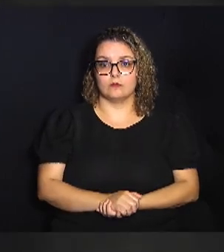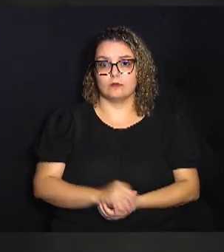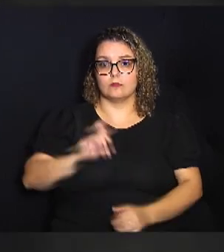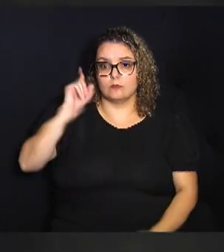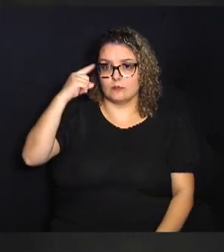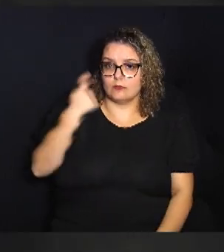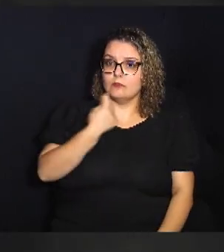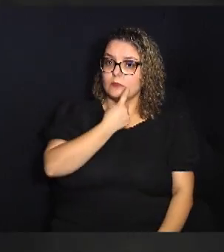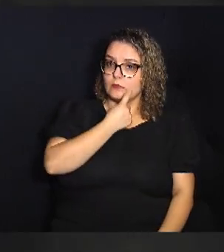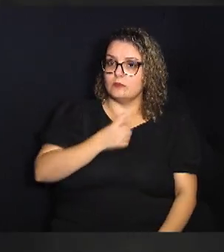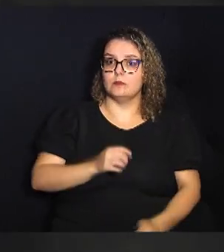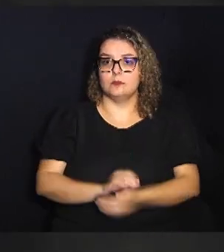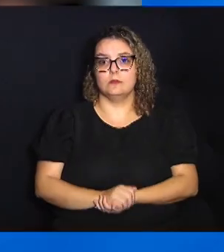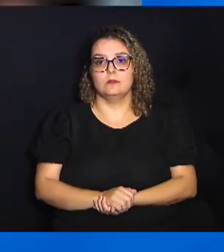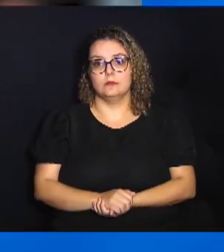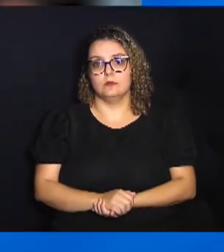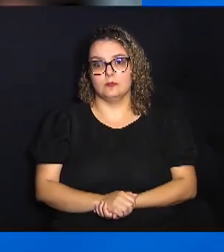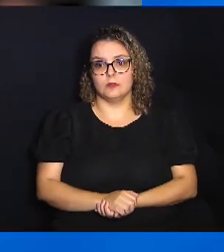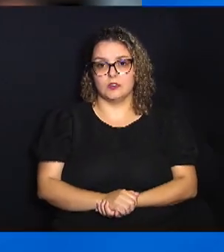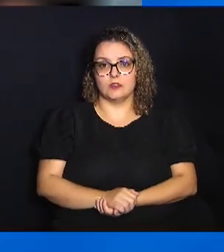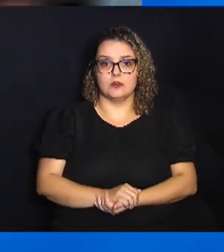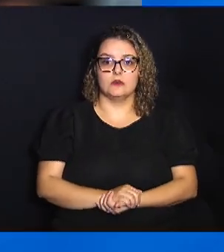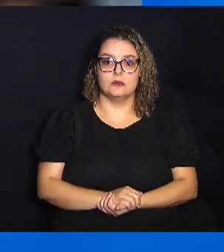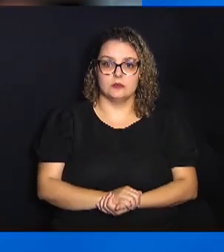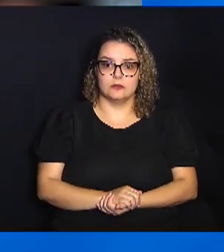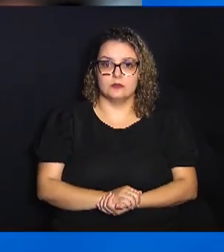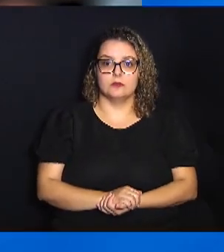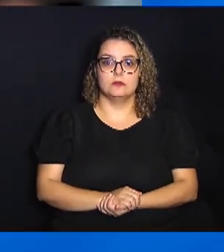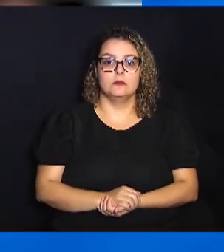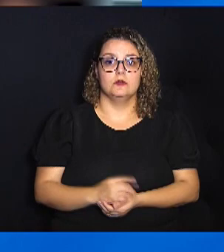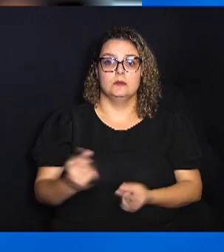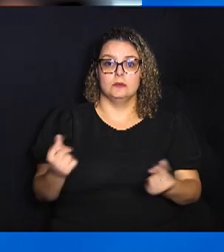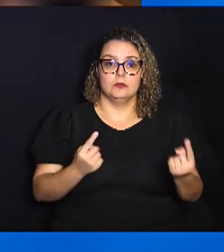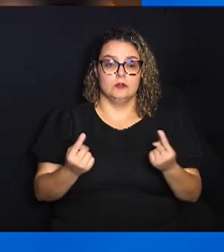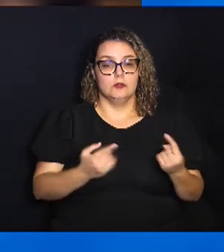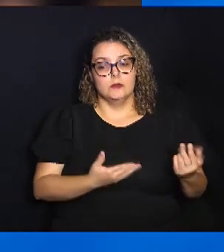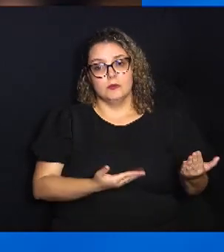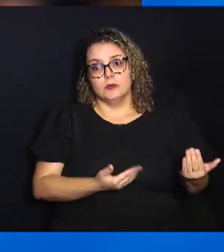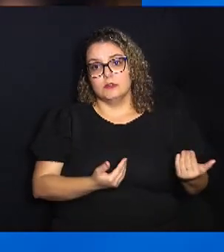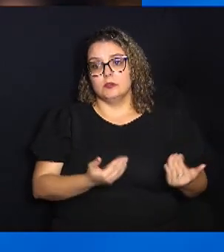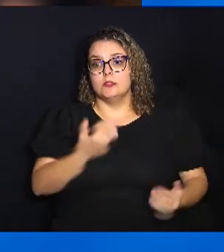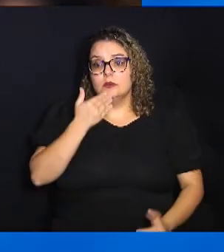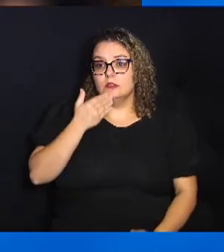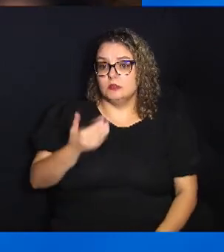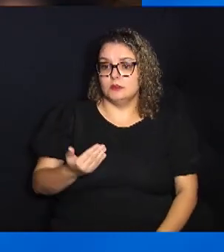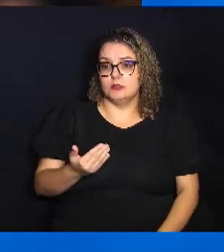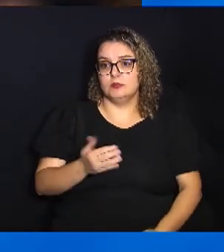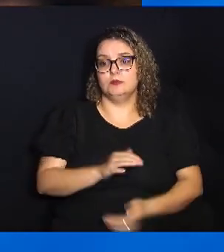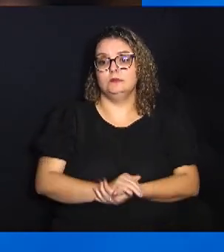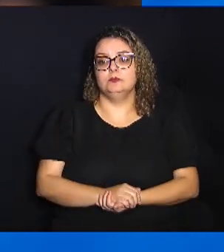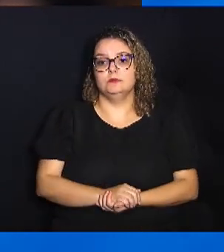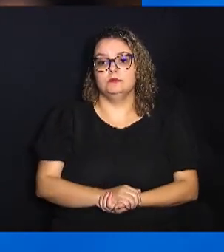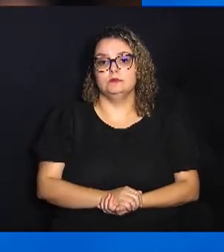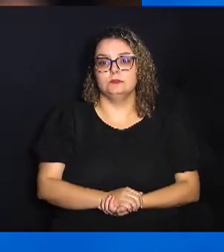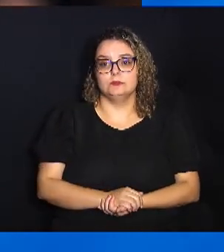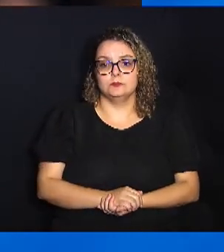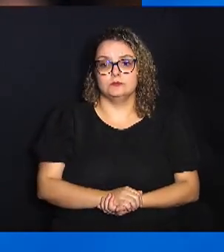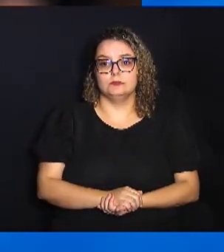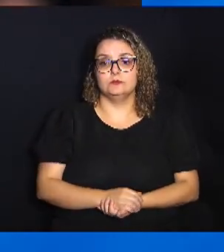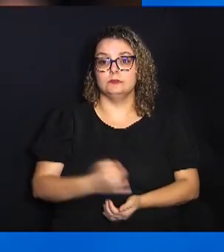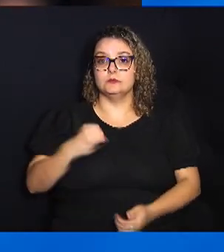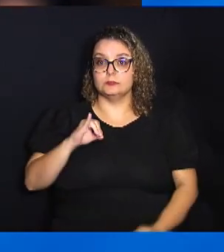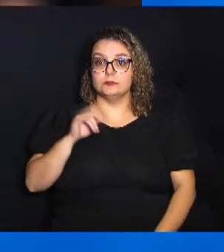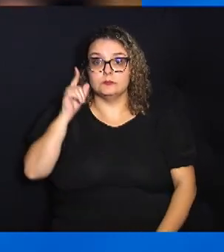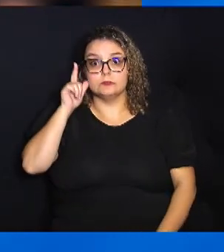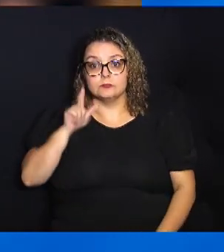Mirla, eu fui procurado por vários jovens pedindo se eu